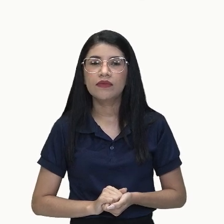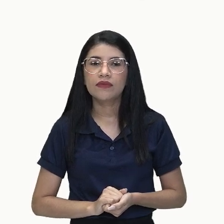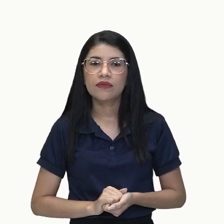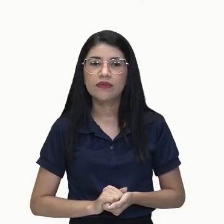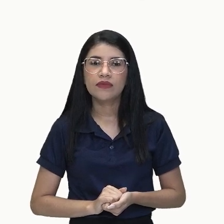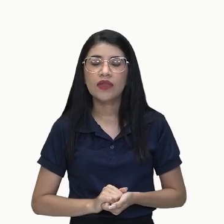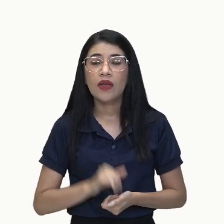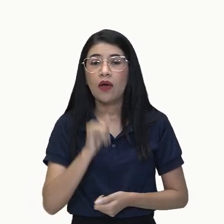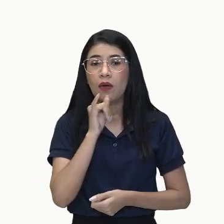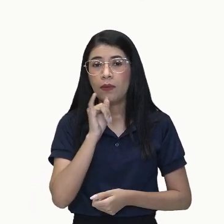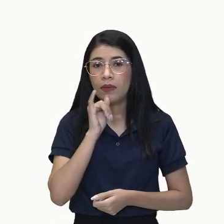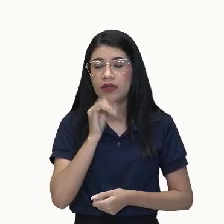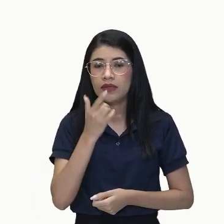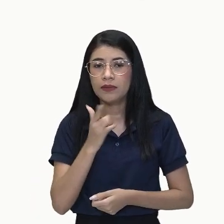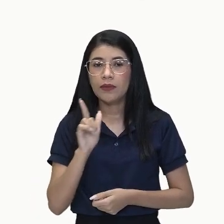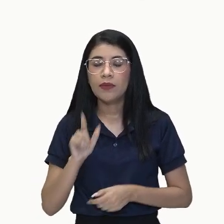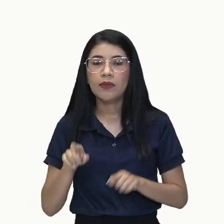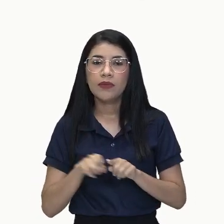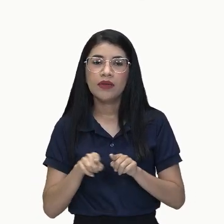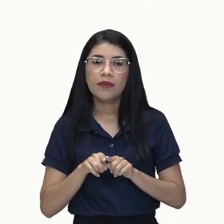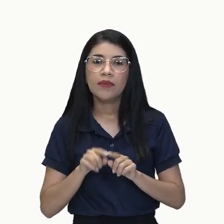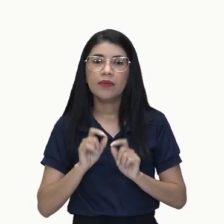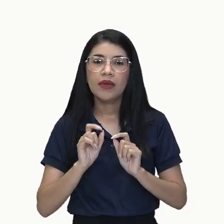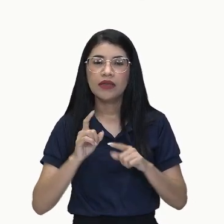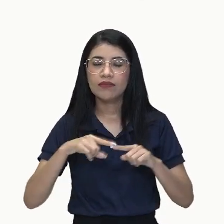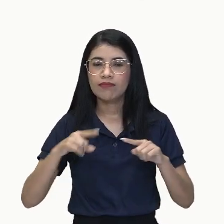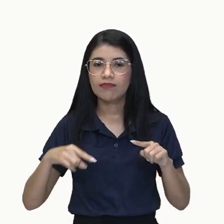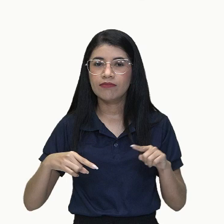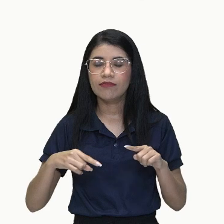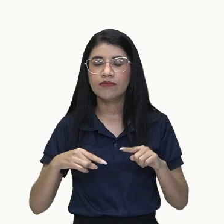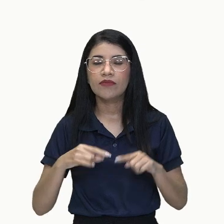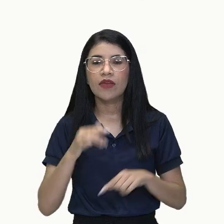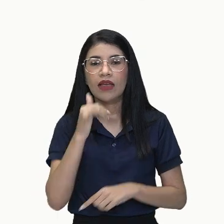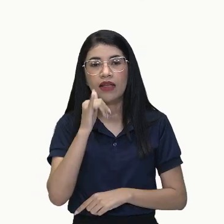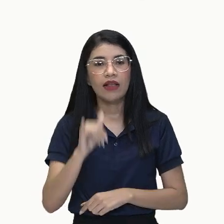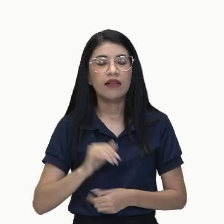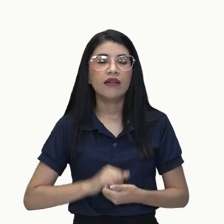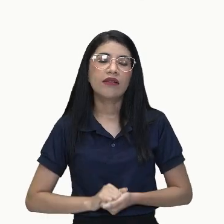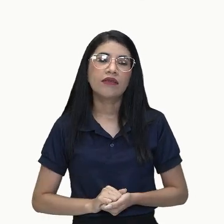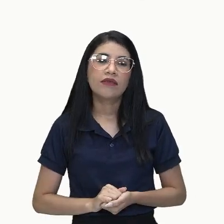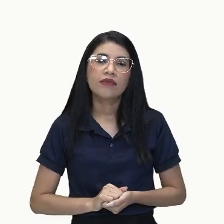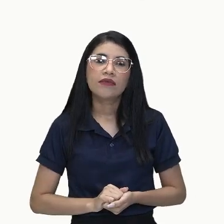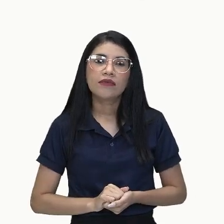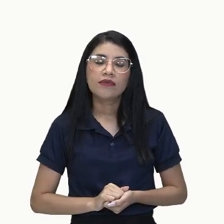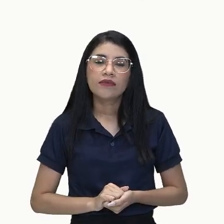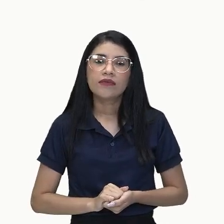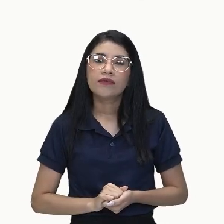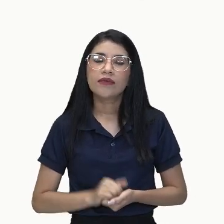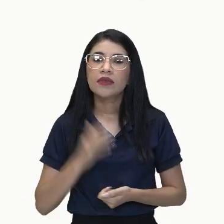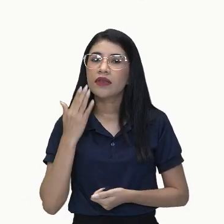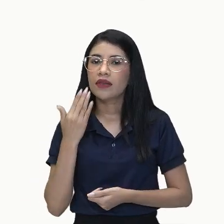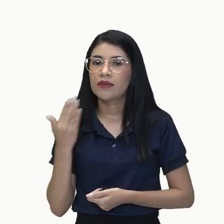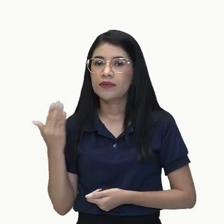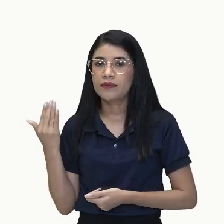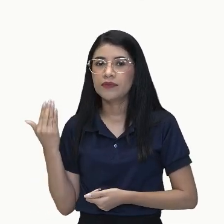esses exemplos de dispositivos elétricos no circuito. Temos